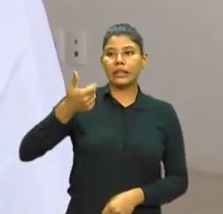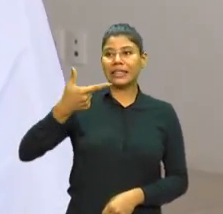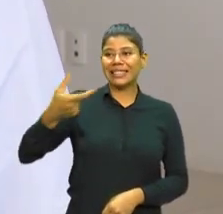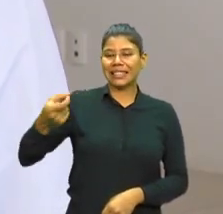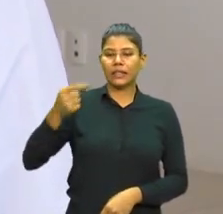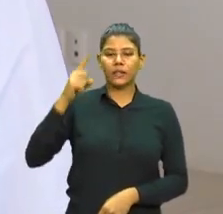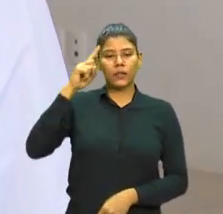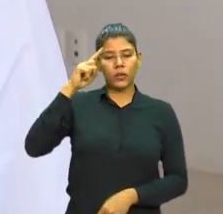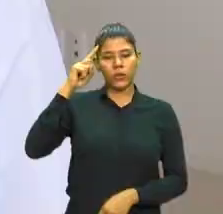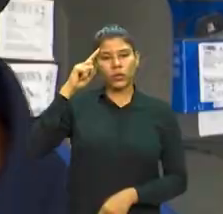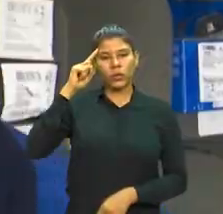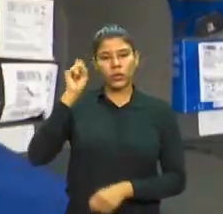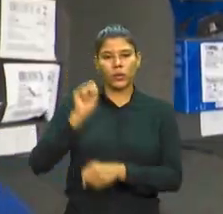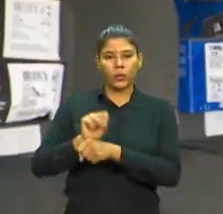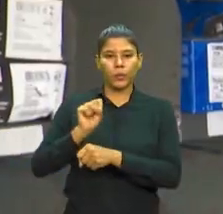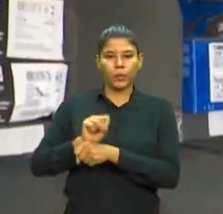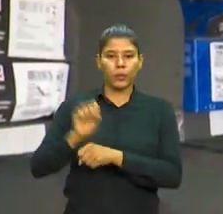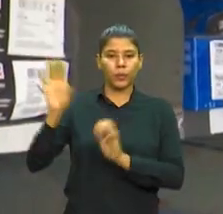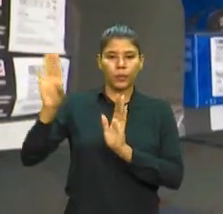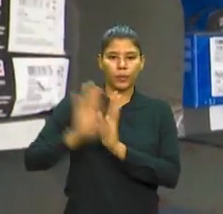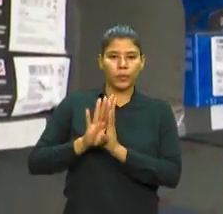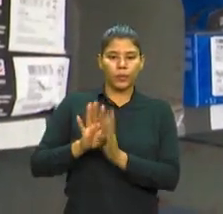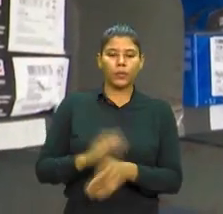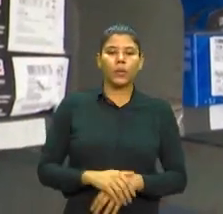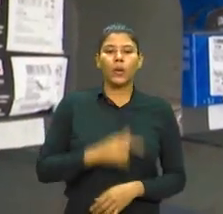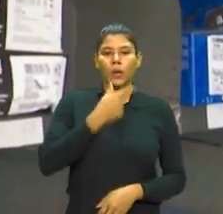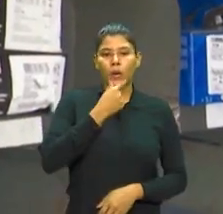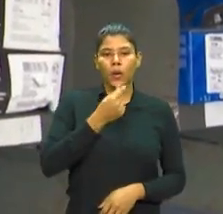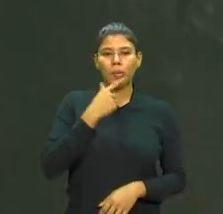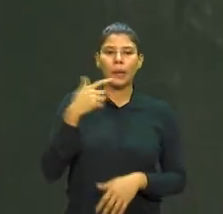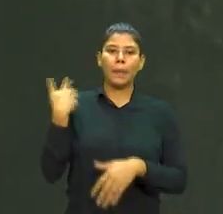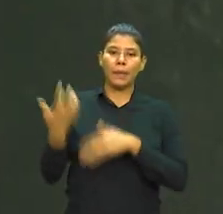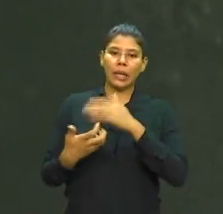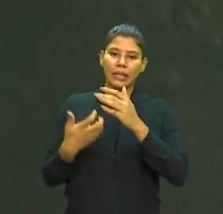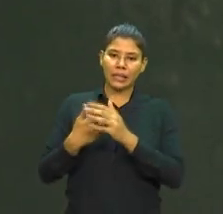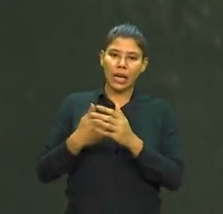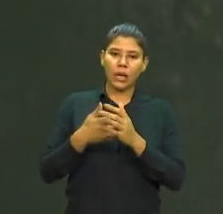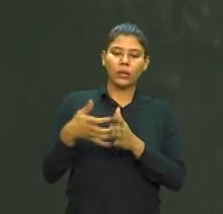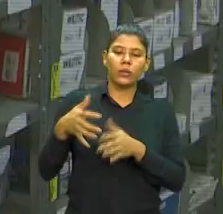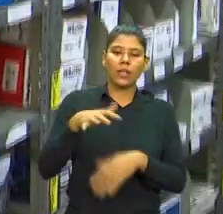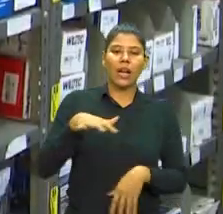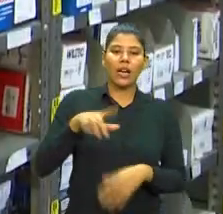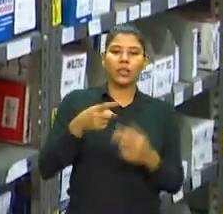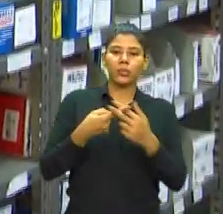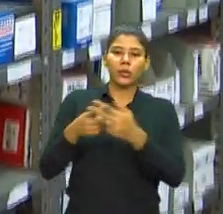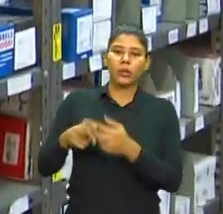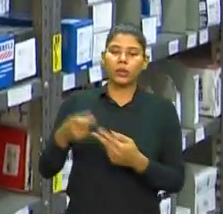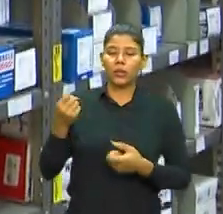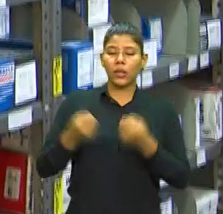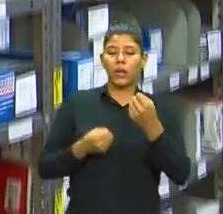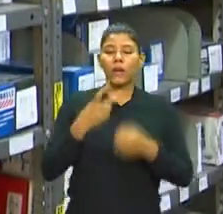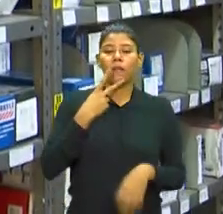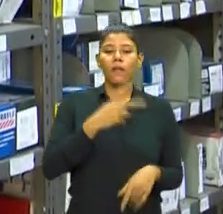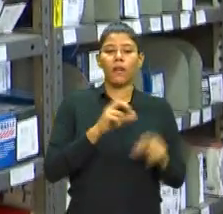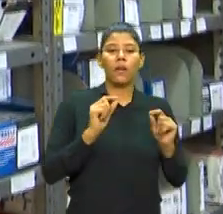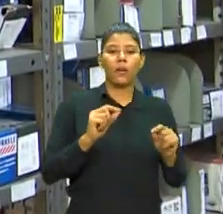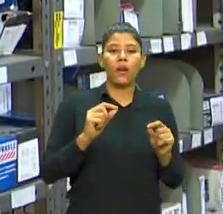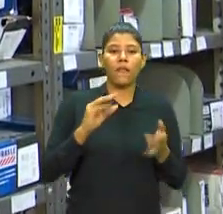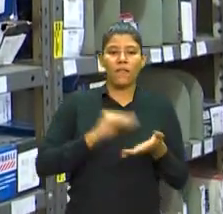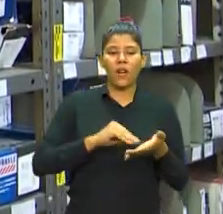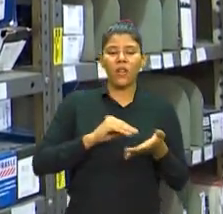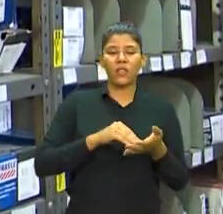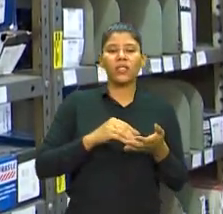escolha do que mais É adequado a ele este empresário do ramo de manutenção de carros explica que o problema de reposição de peças tem gerado